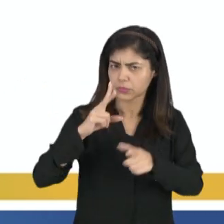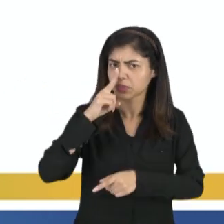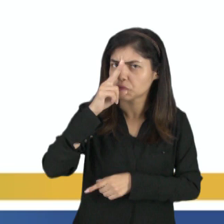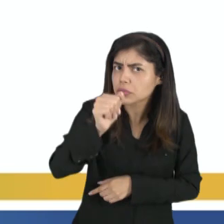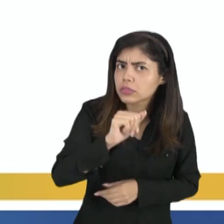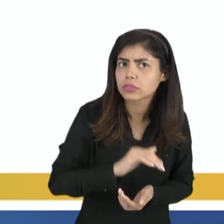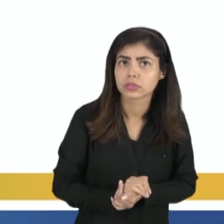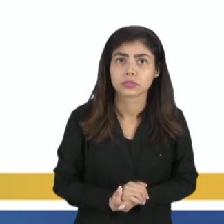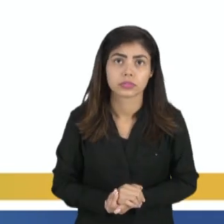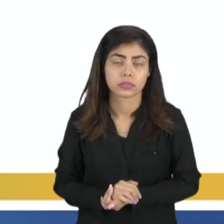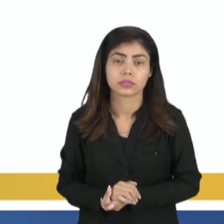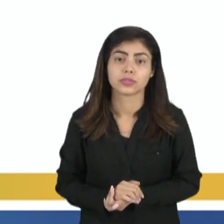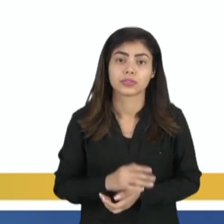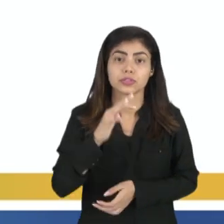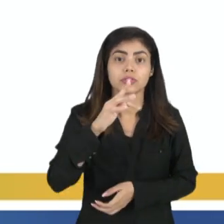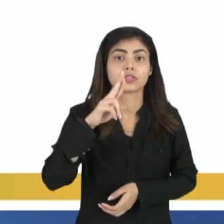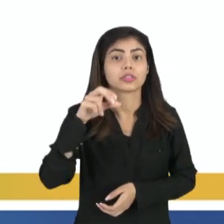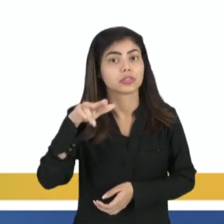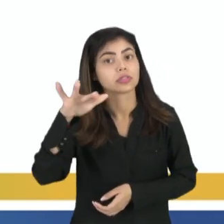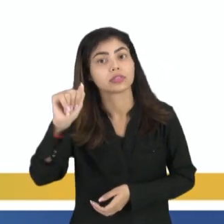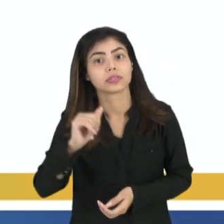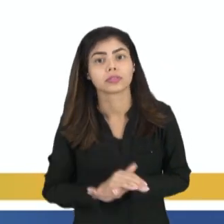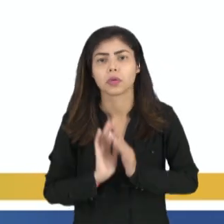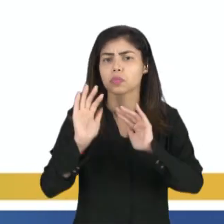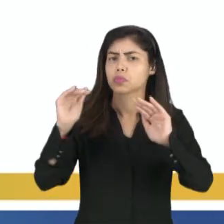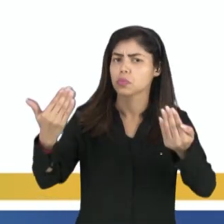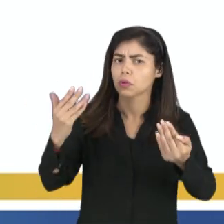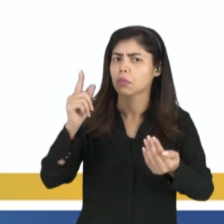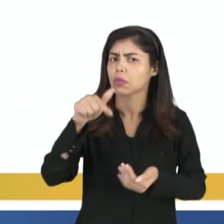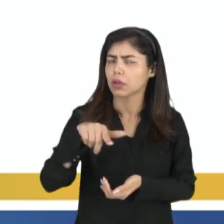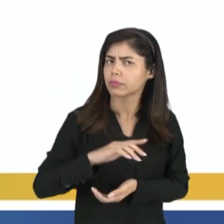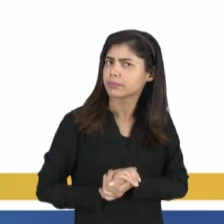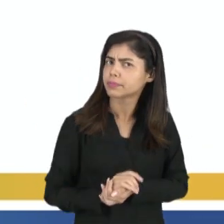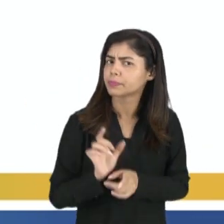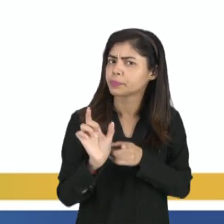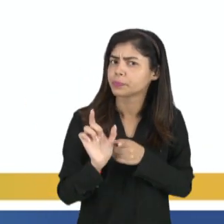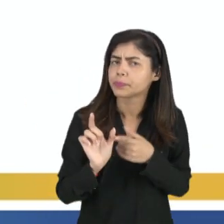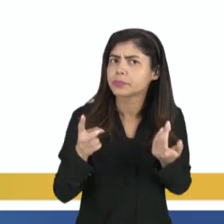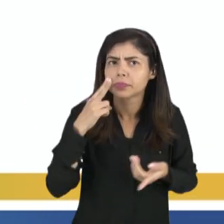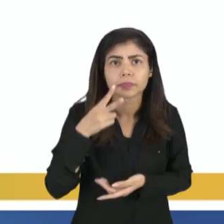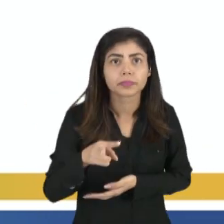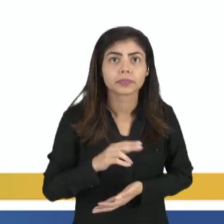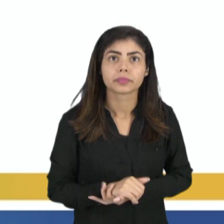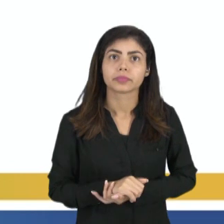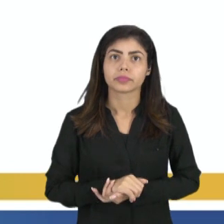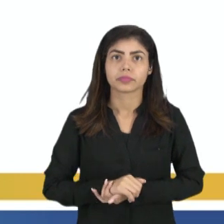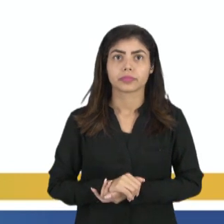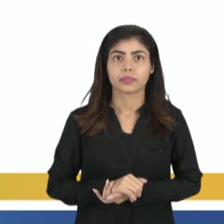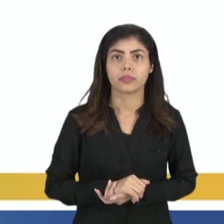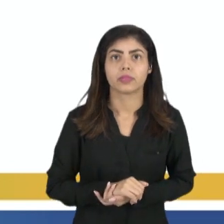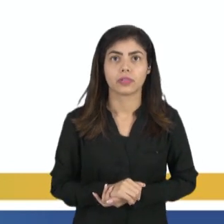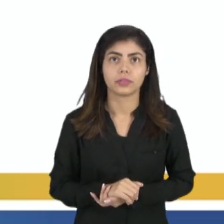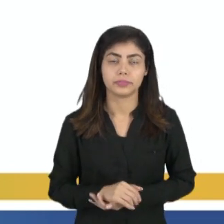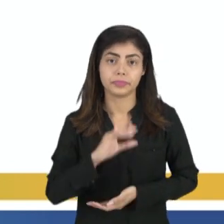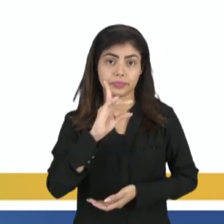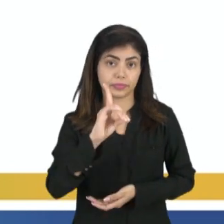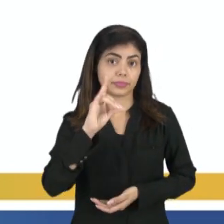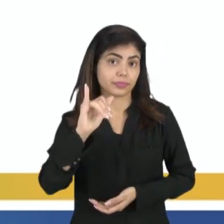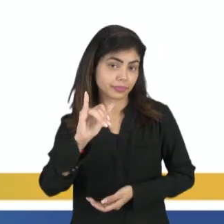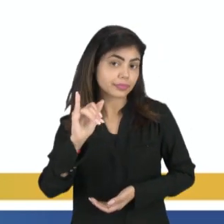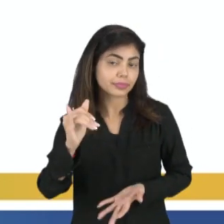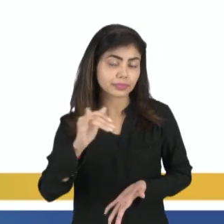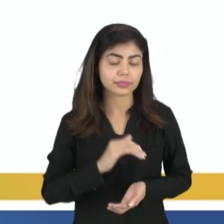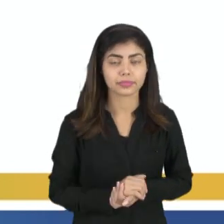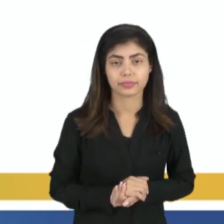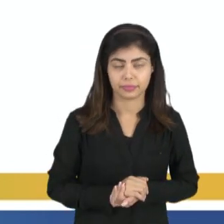forte aqui nós chamamos de sílaba tônica Qual é ela nessa palavra vamos ver observe a